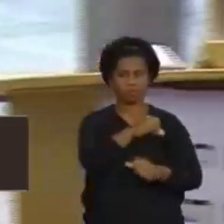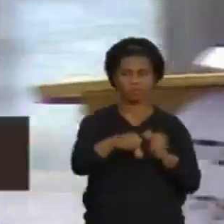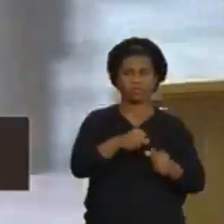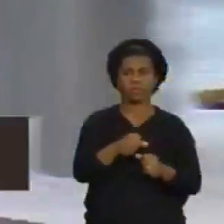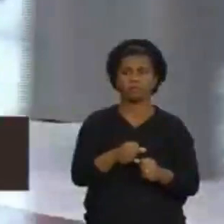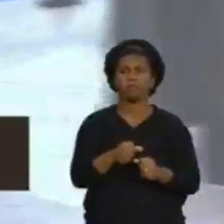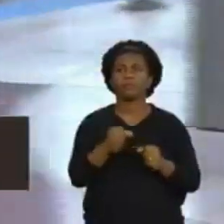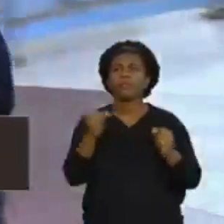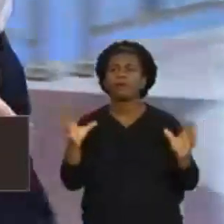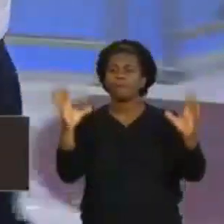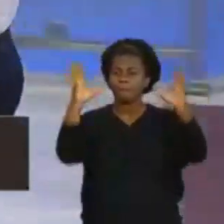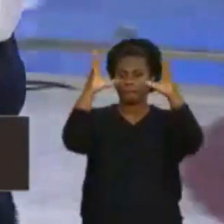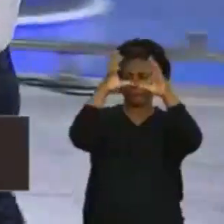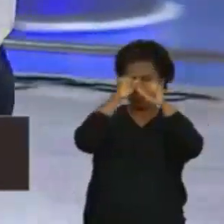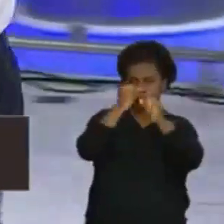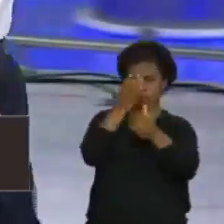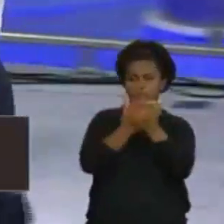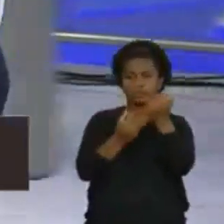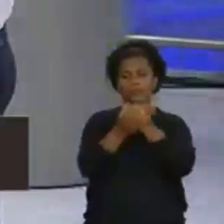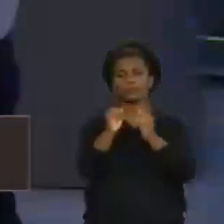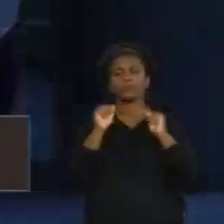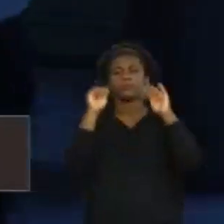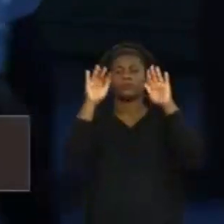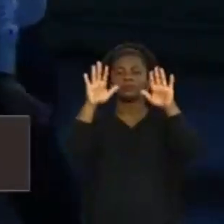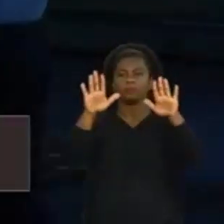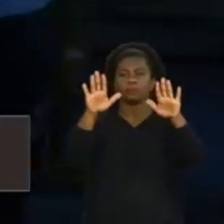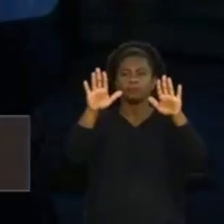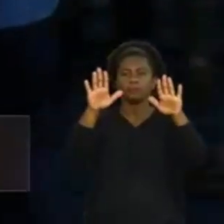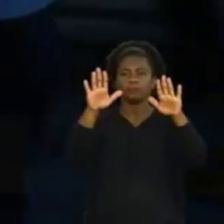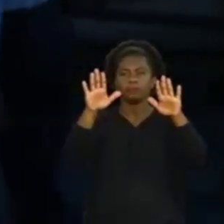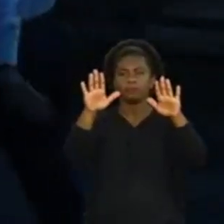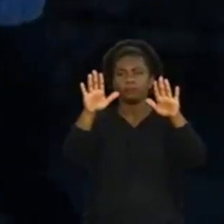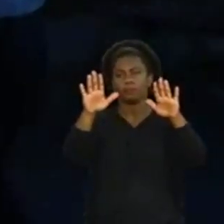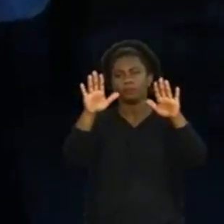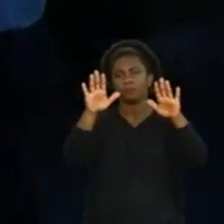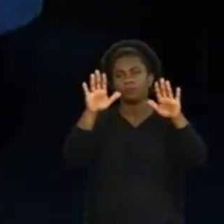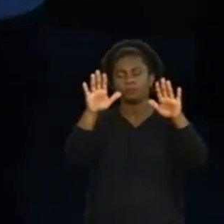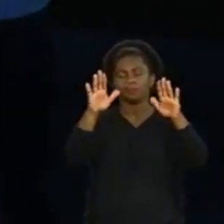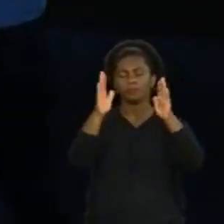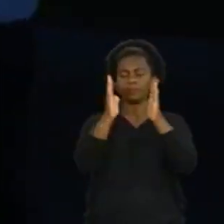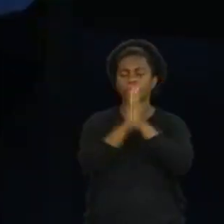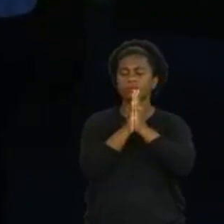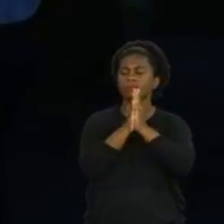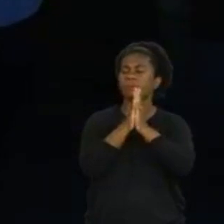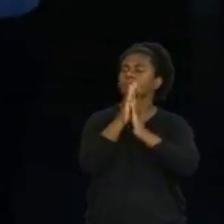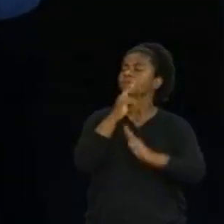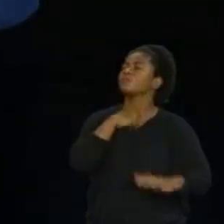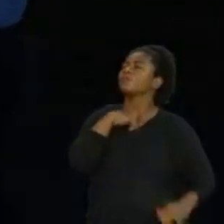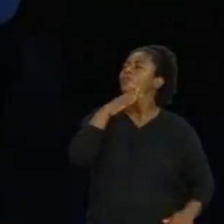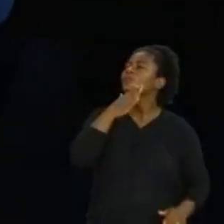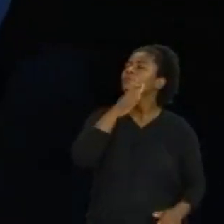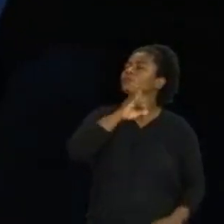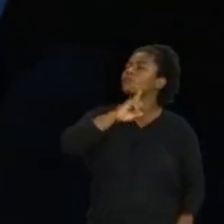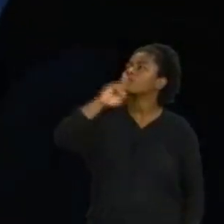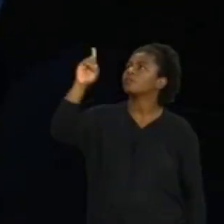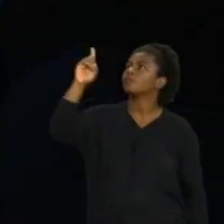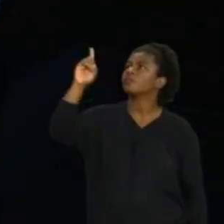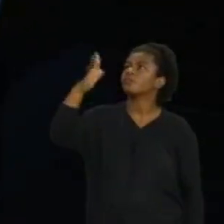Apaga as luzes, por favor. Apaga as luzes. Estenda as mãos. Diga: meu Deus, pela minha